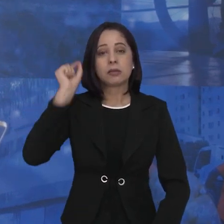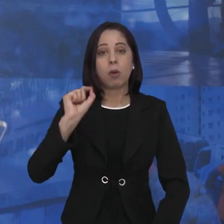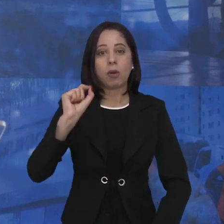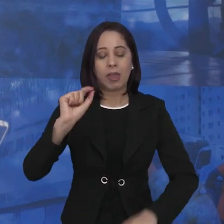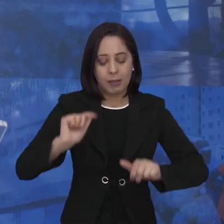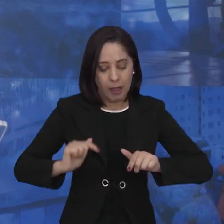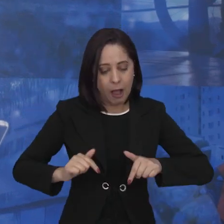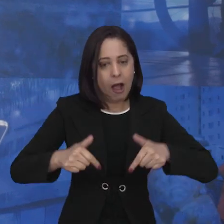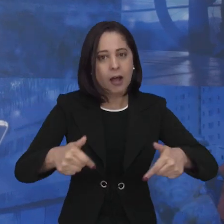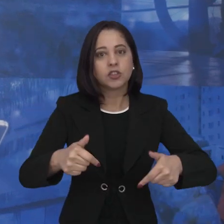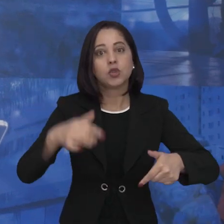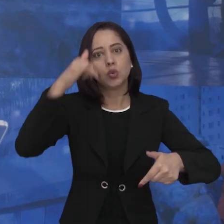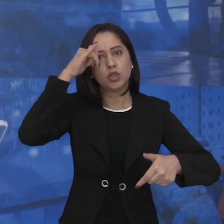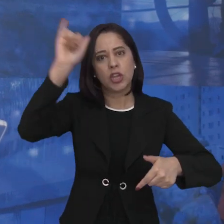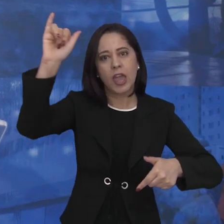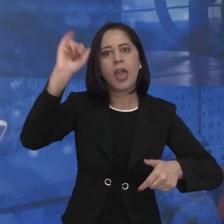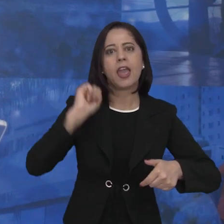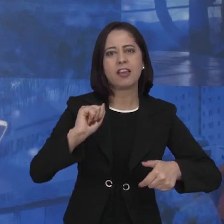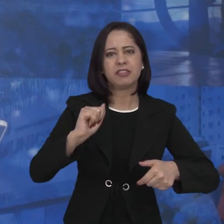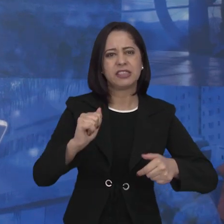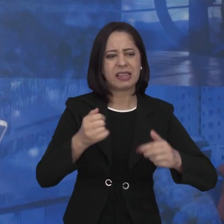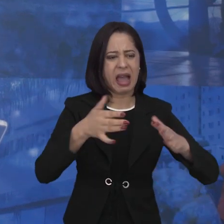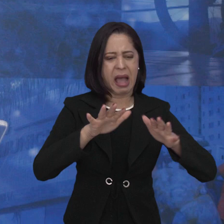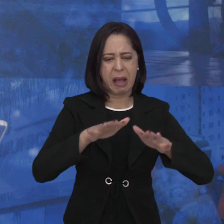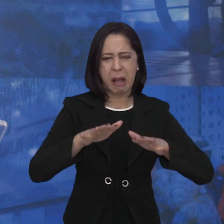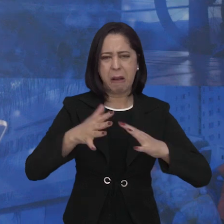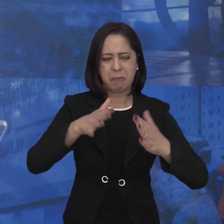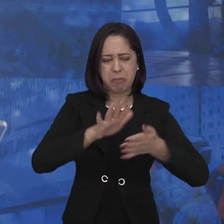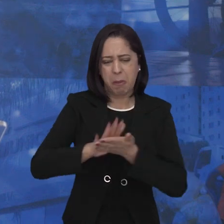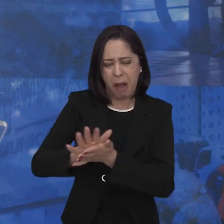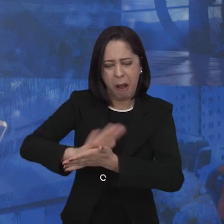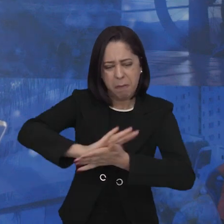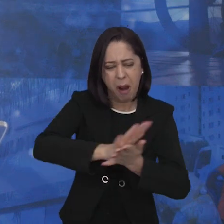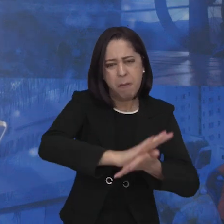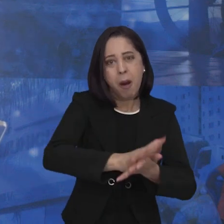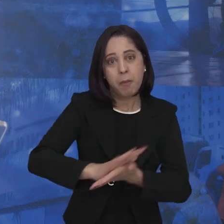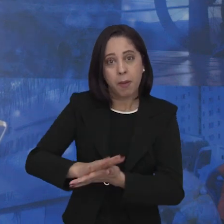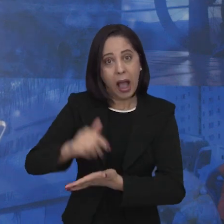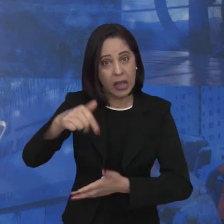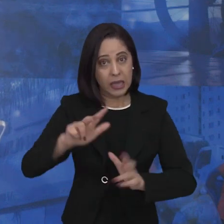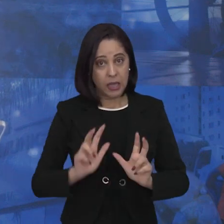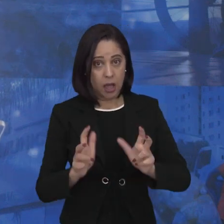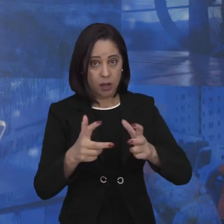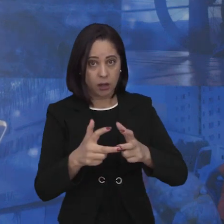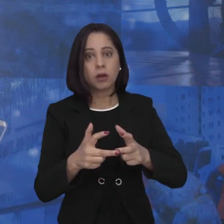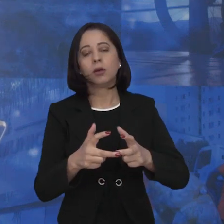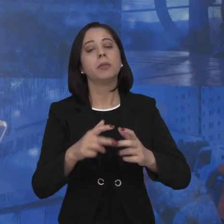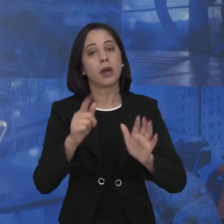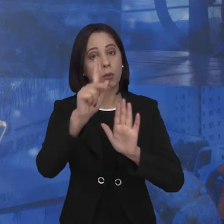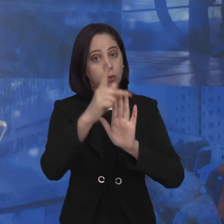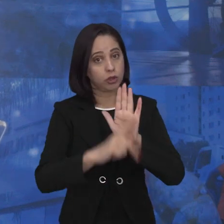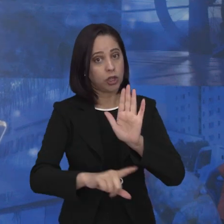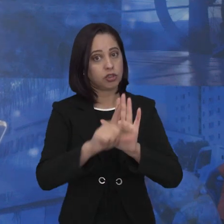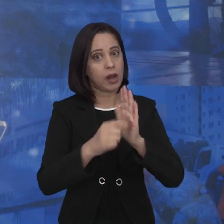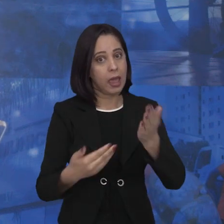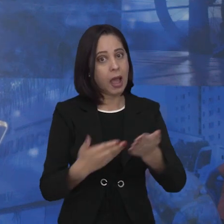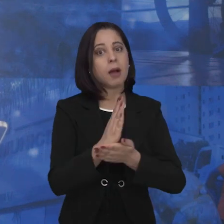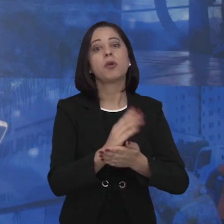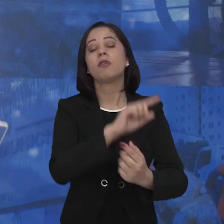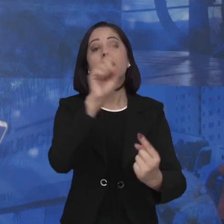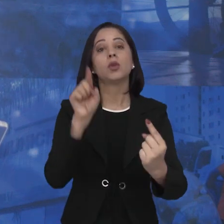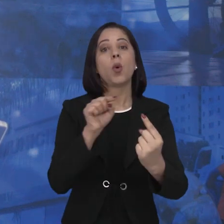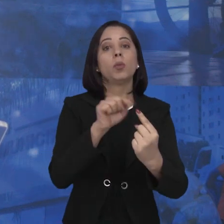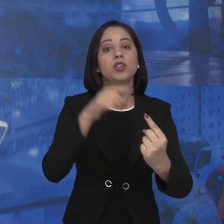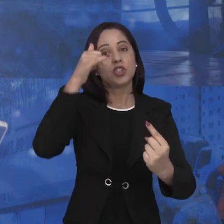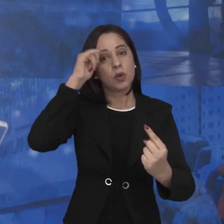prevenção. Em São José dos Campos, a Câmara aprovou o Programa Municipal de Prevenção e Combate a Desastres Naturais. E